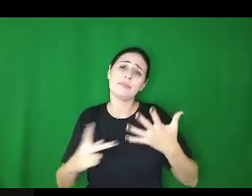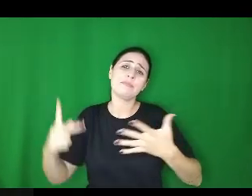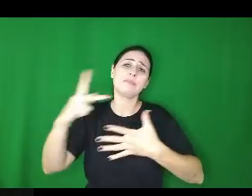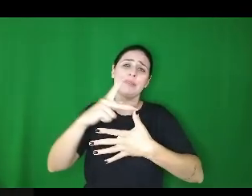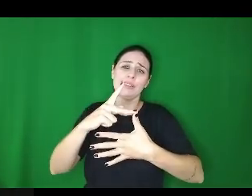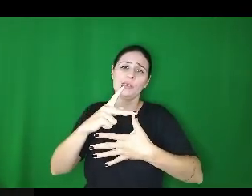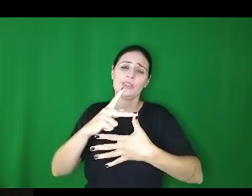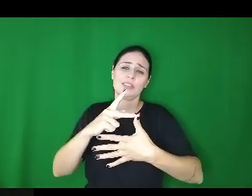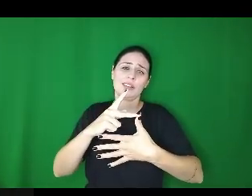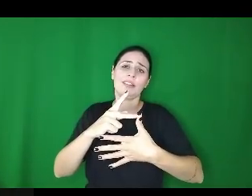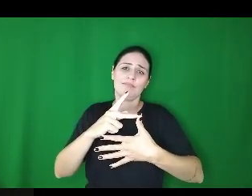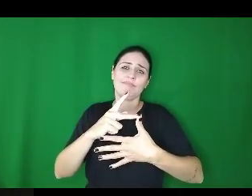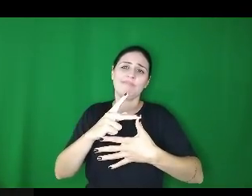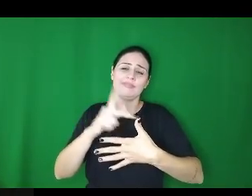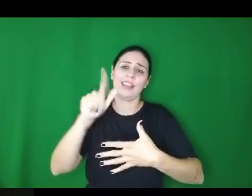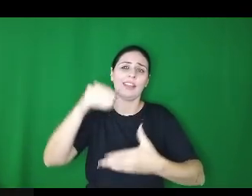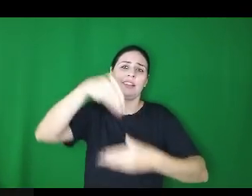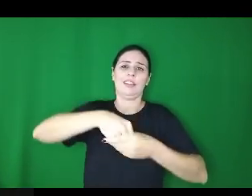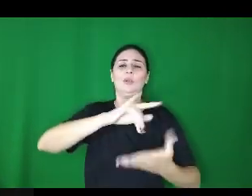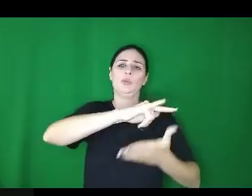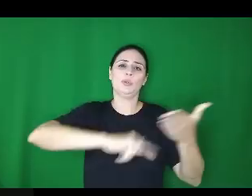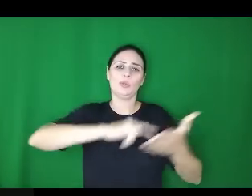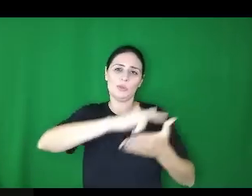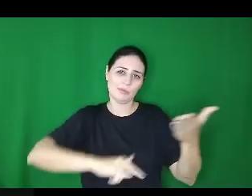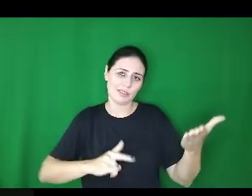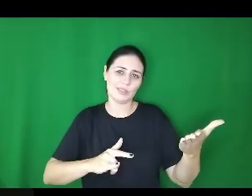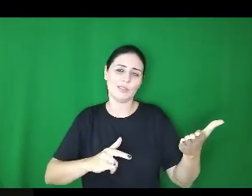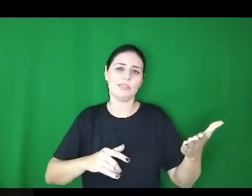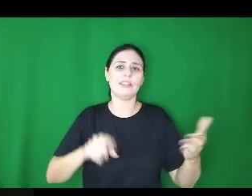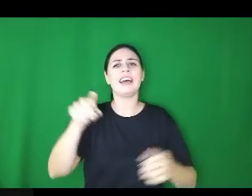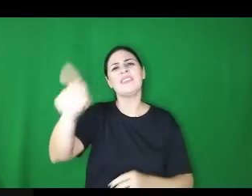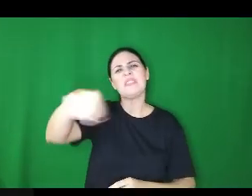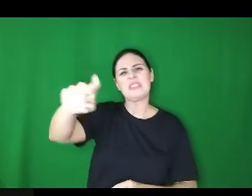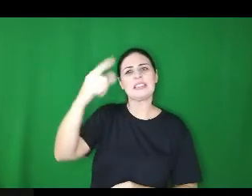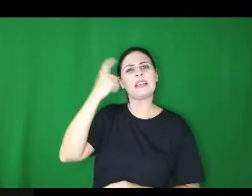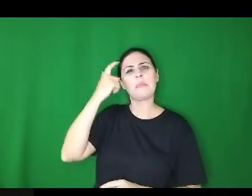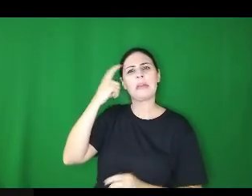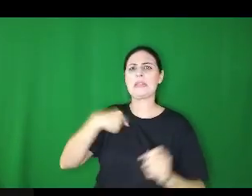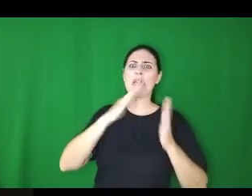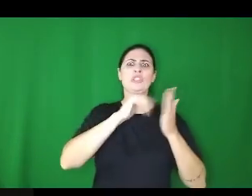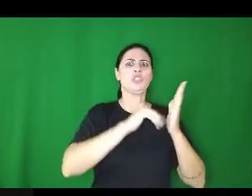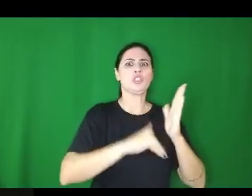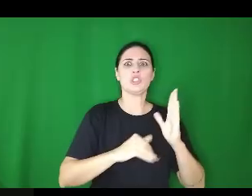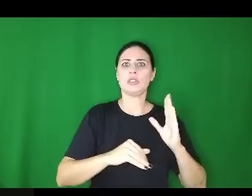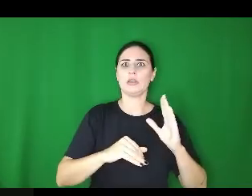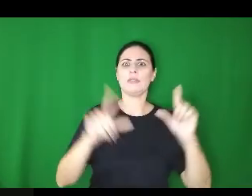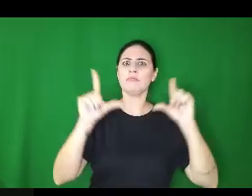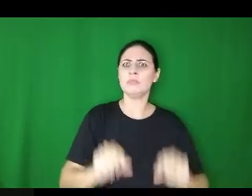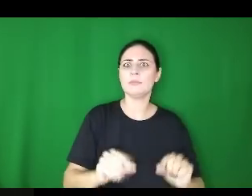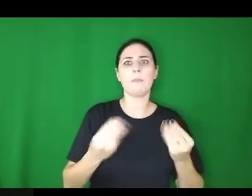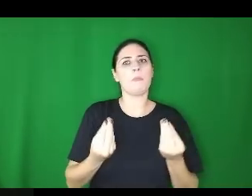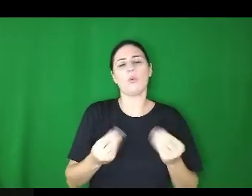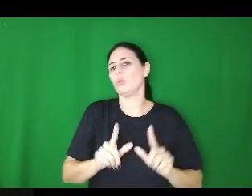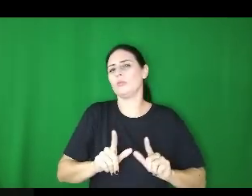feito para chegar nesse ponto. Não conheço todas as pessoas que trabalharam na elaboração, conheço algumas pessoas, mas são